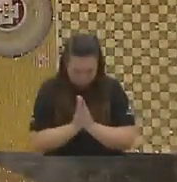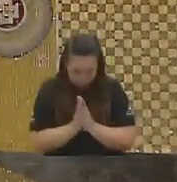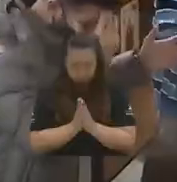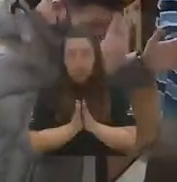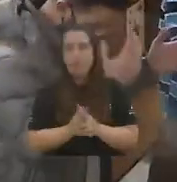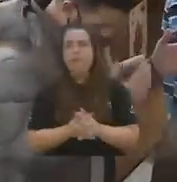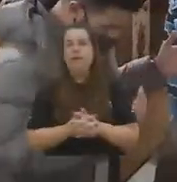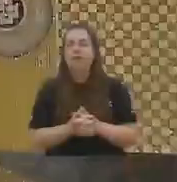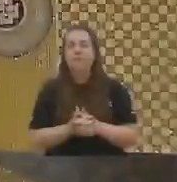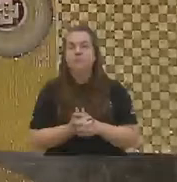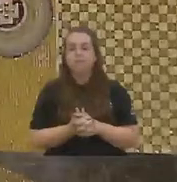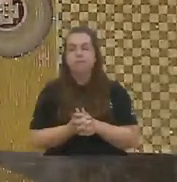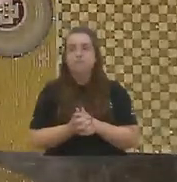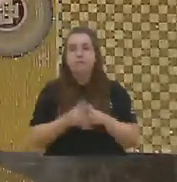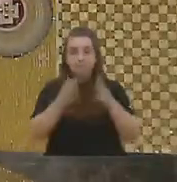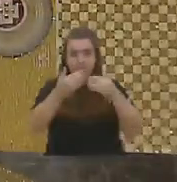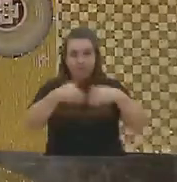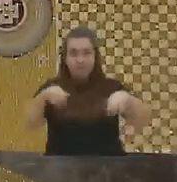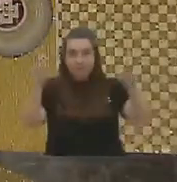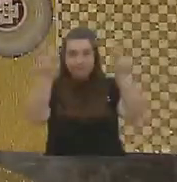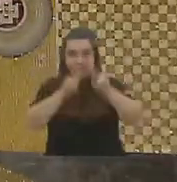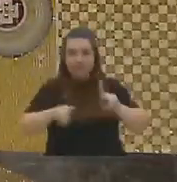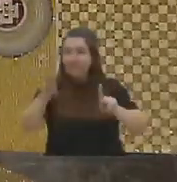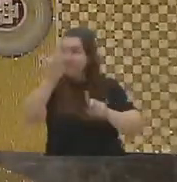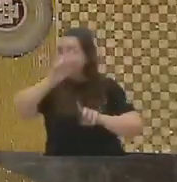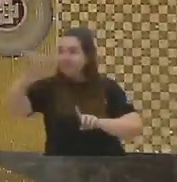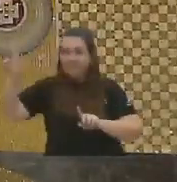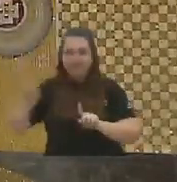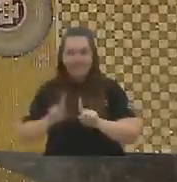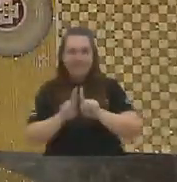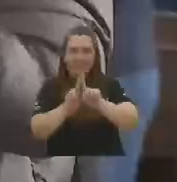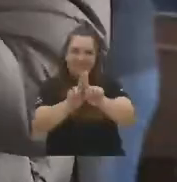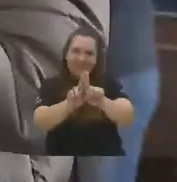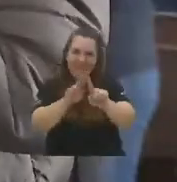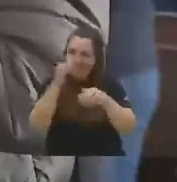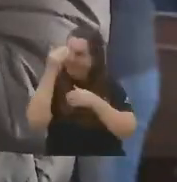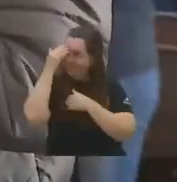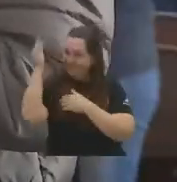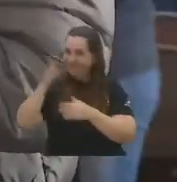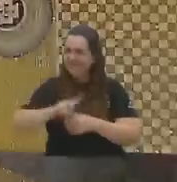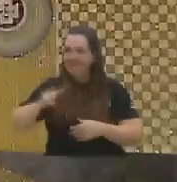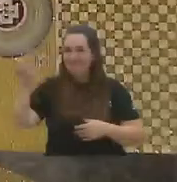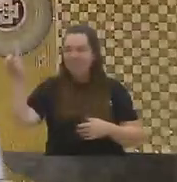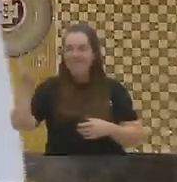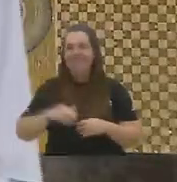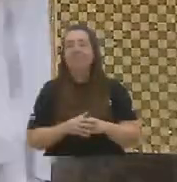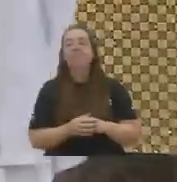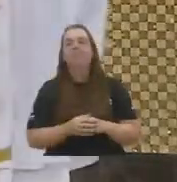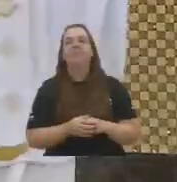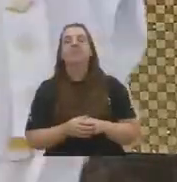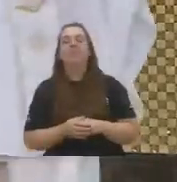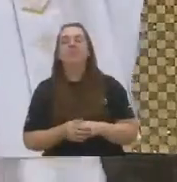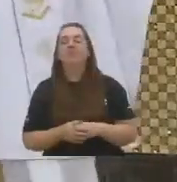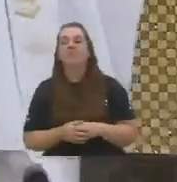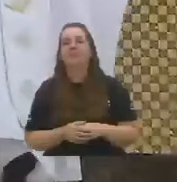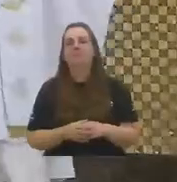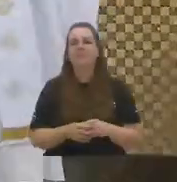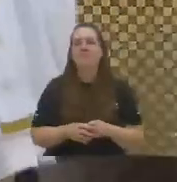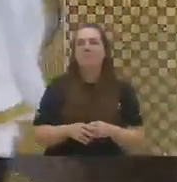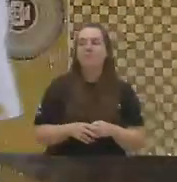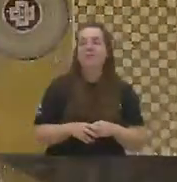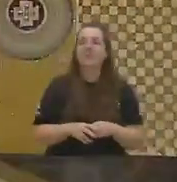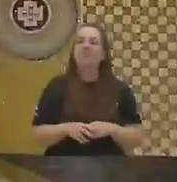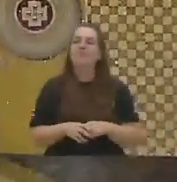Santo. Amém. Ide em paz, que o Senhor sempre vos acompanhe. Graças a Deus.